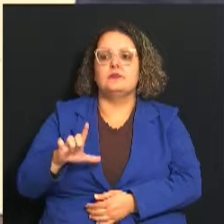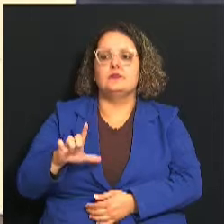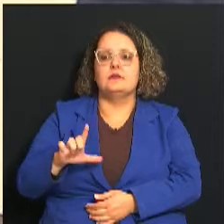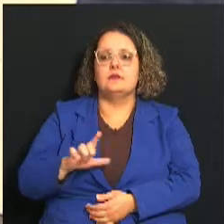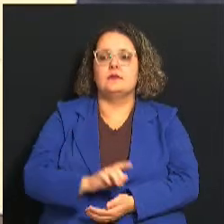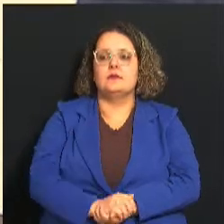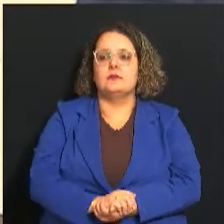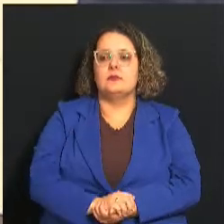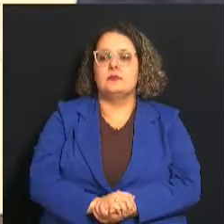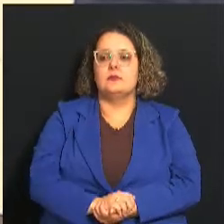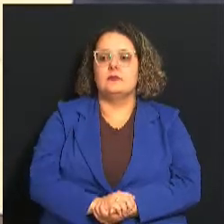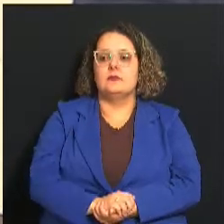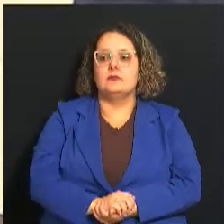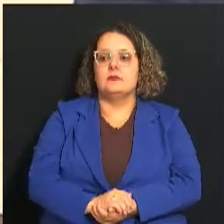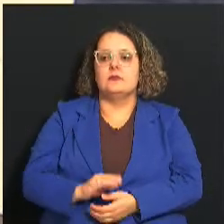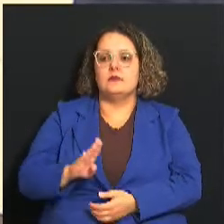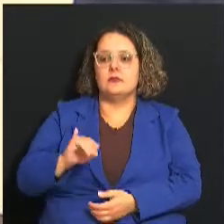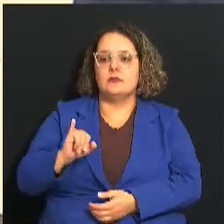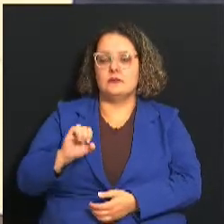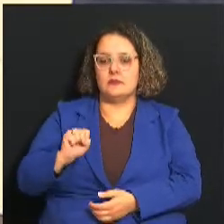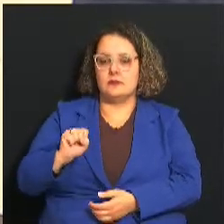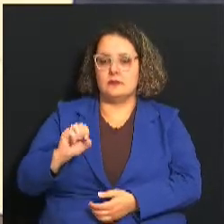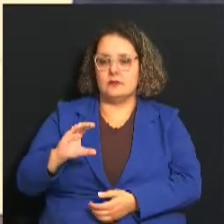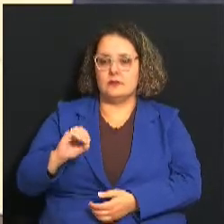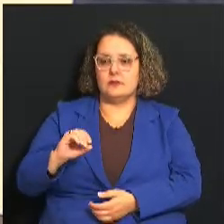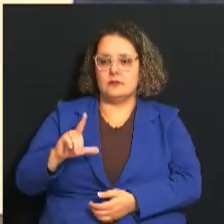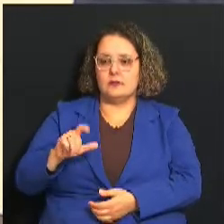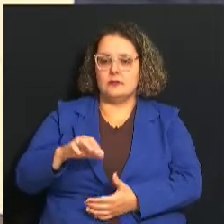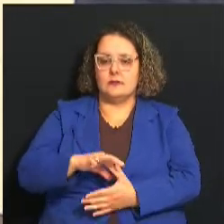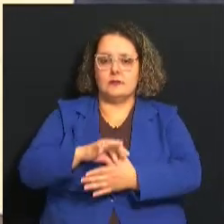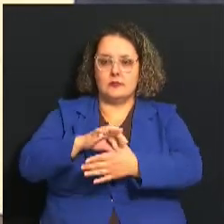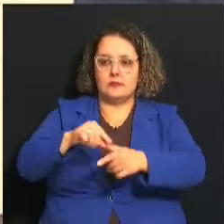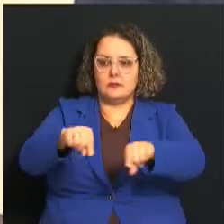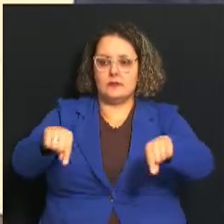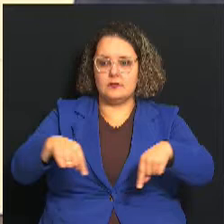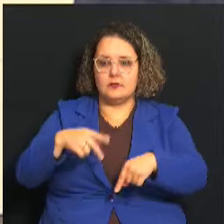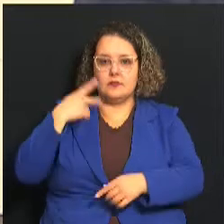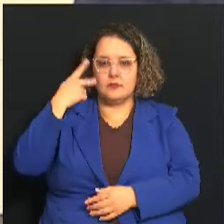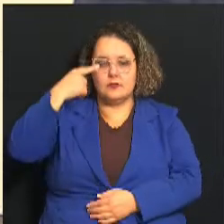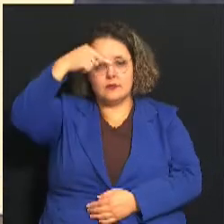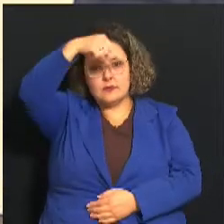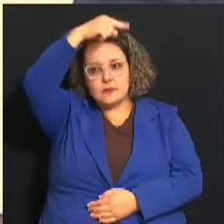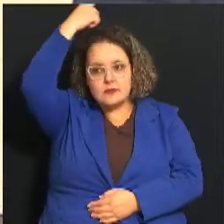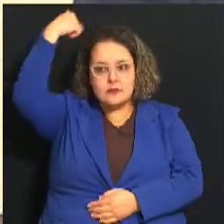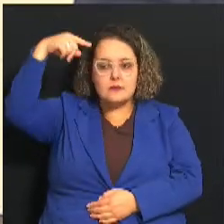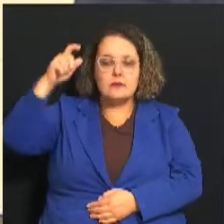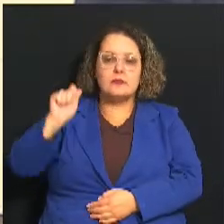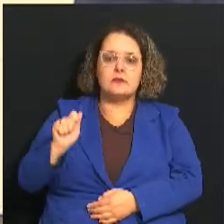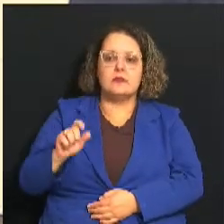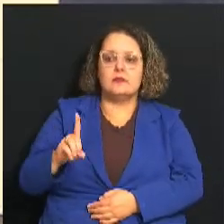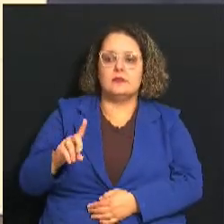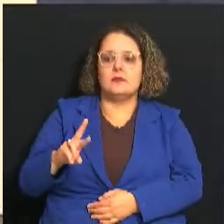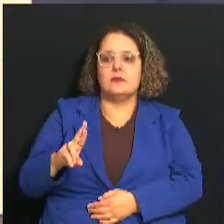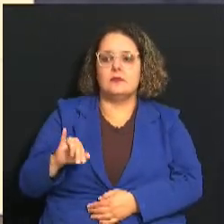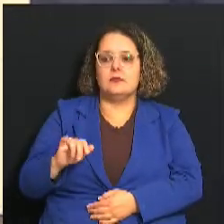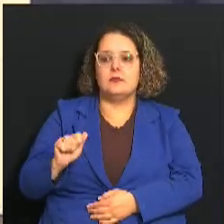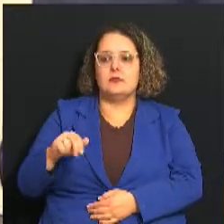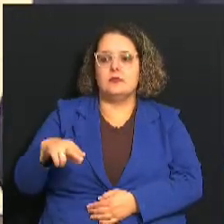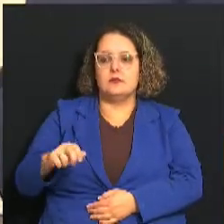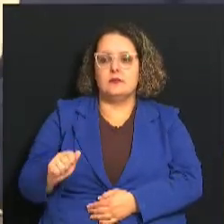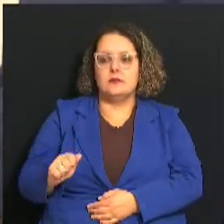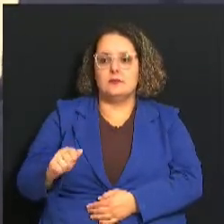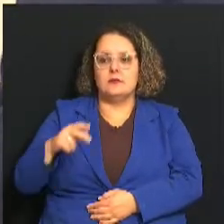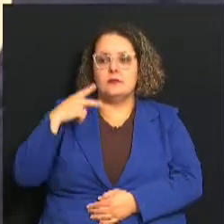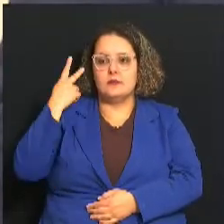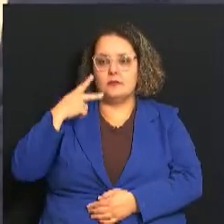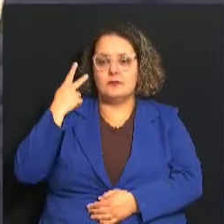Biscola? Biscola é chefe de gabinete do vereador Paulo Gaspar e também a Adriane Carvalho, assessora do vereador Paulo